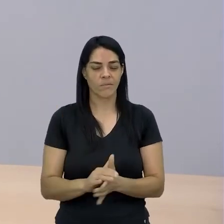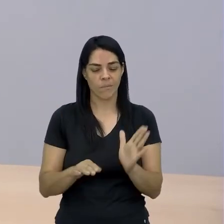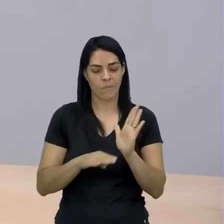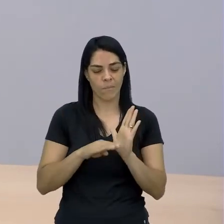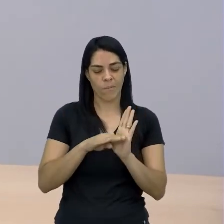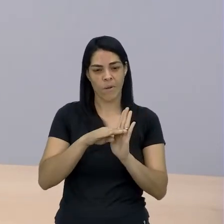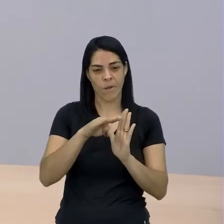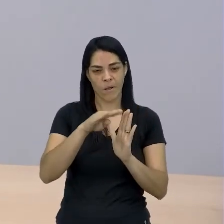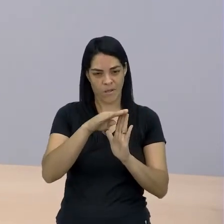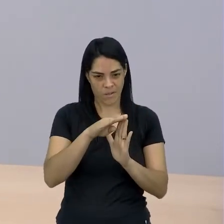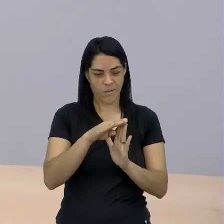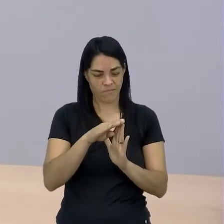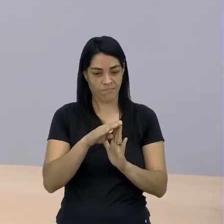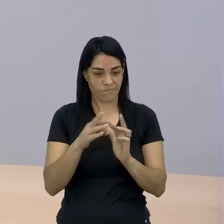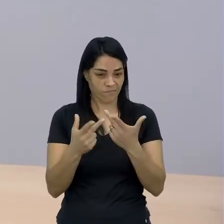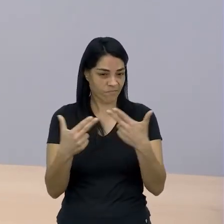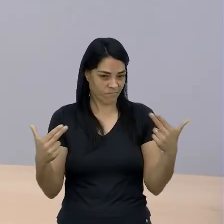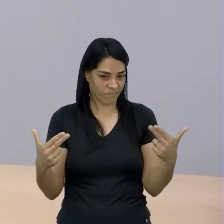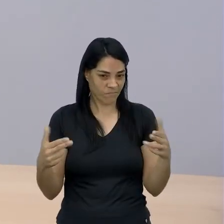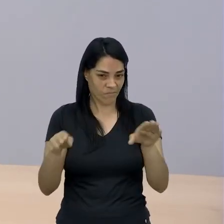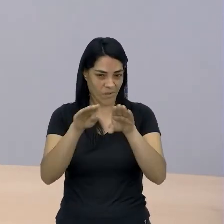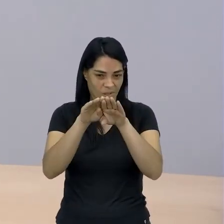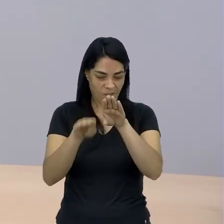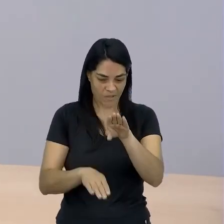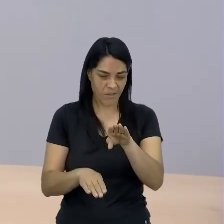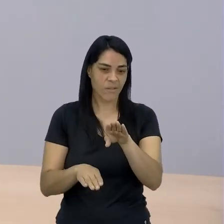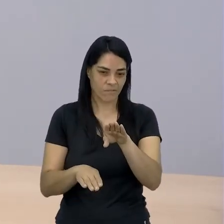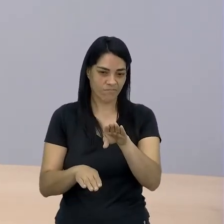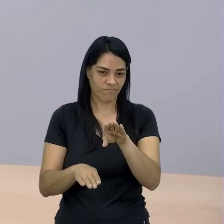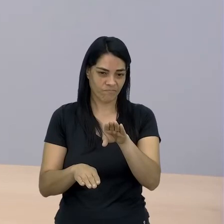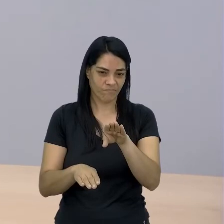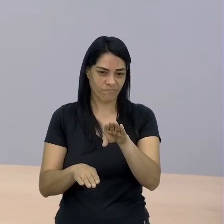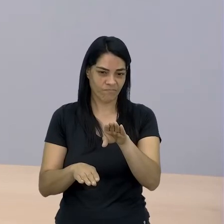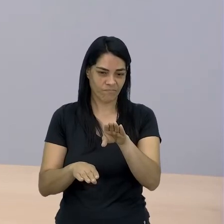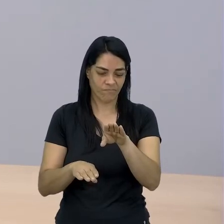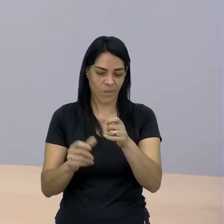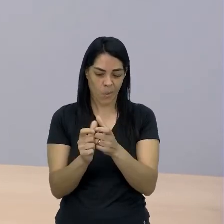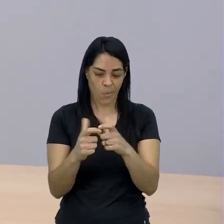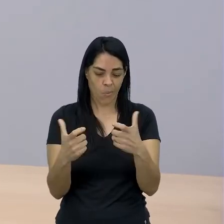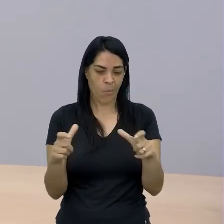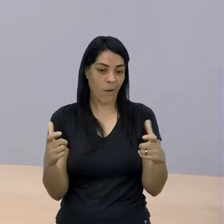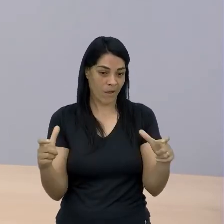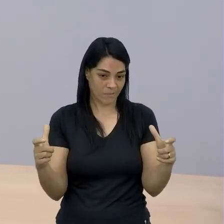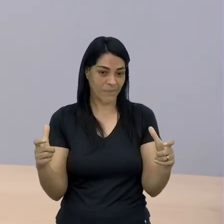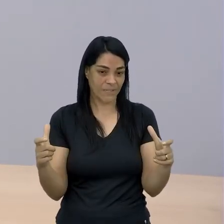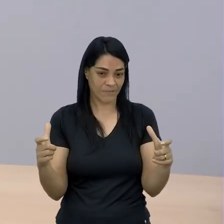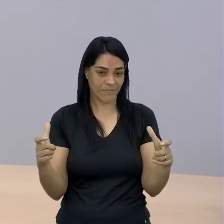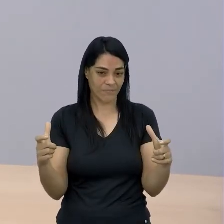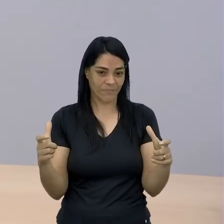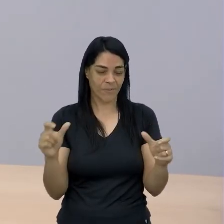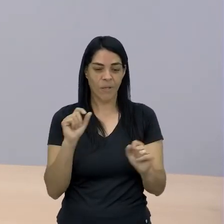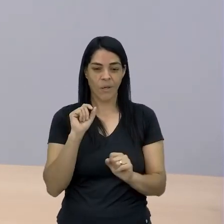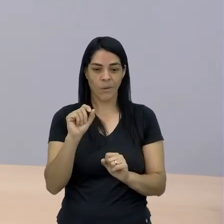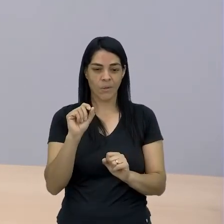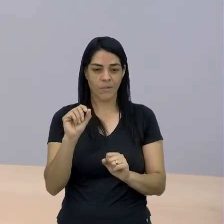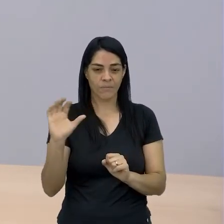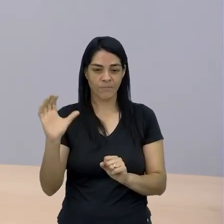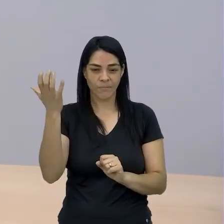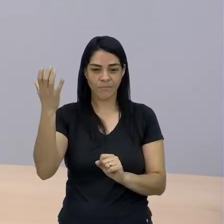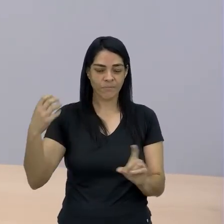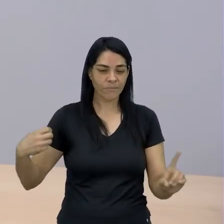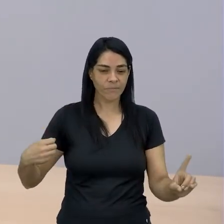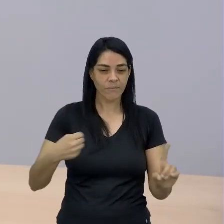tabela, por cascata, a desigualdade evidentemente vai aumentar e vai